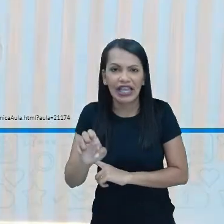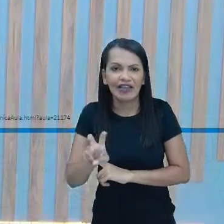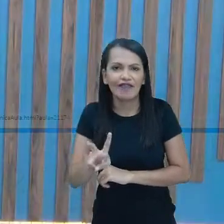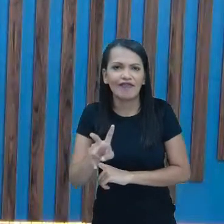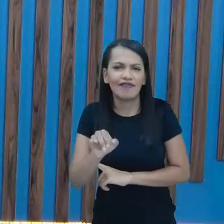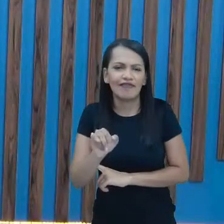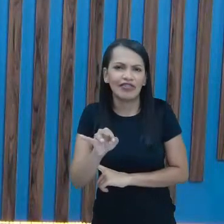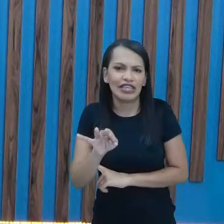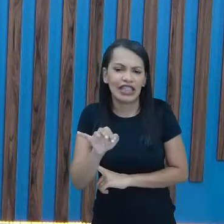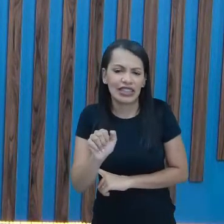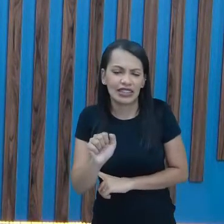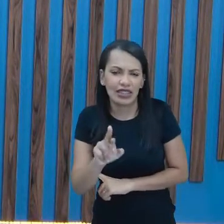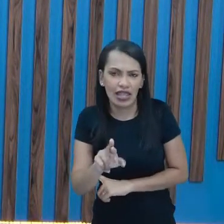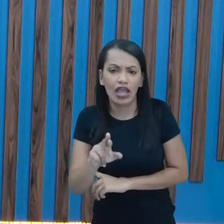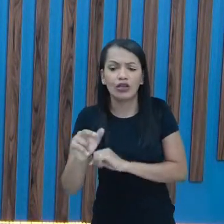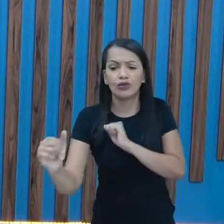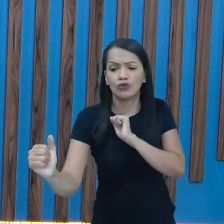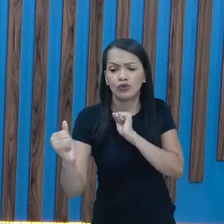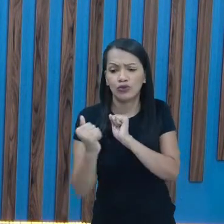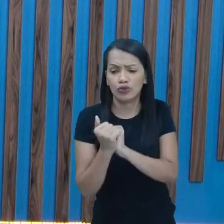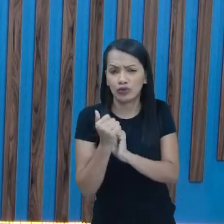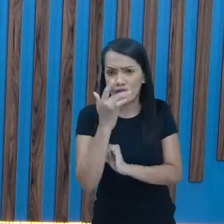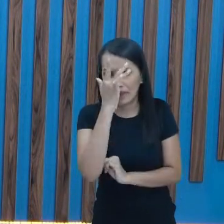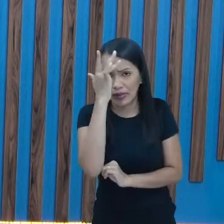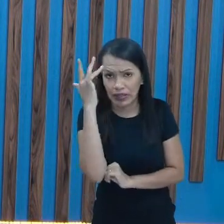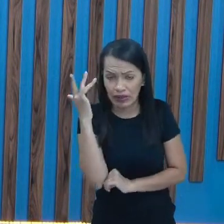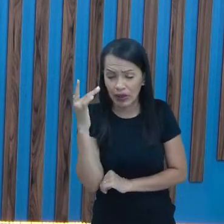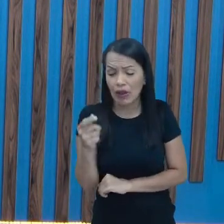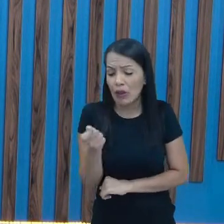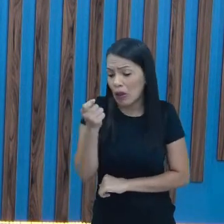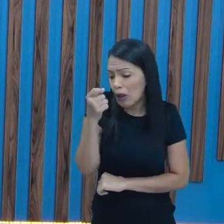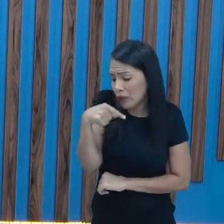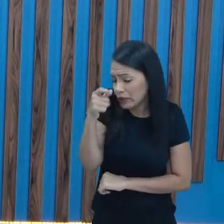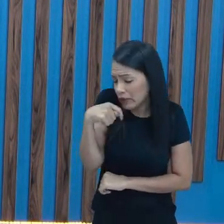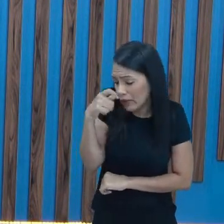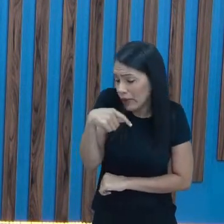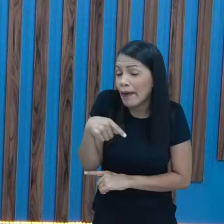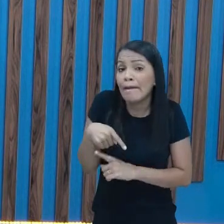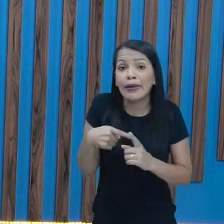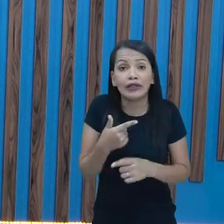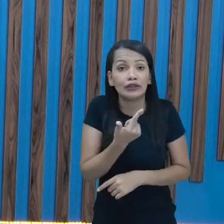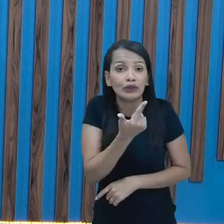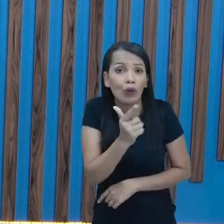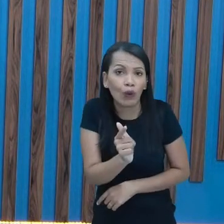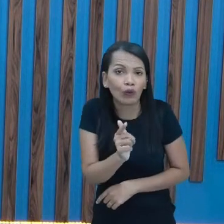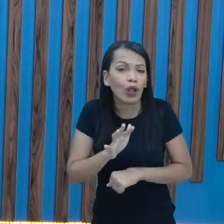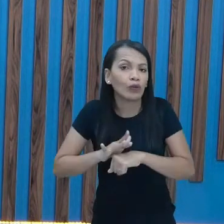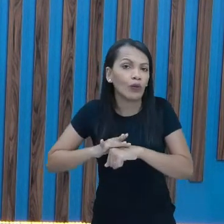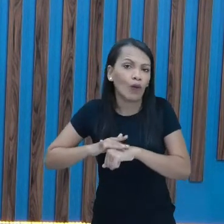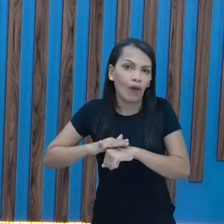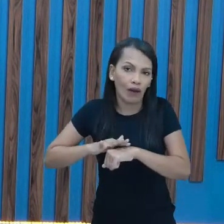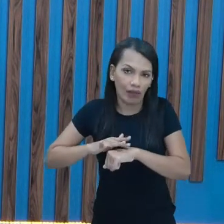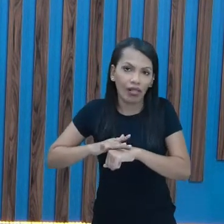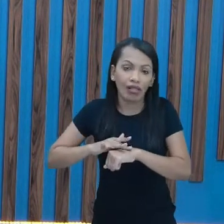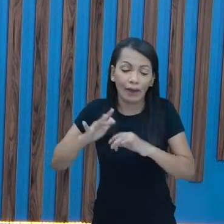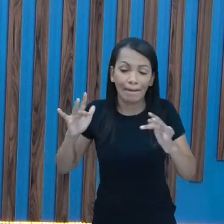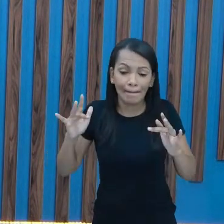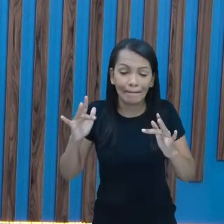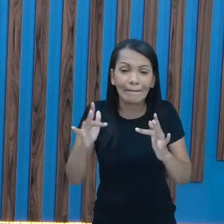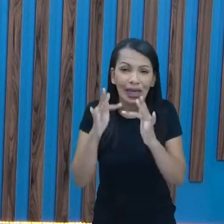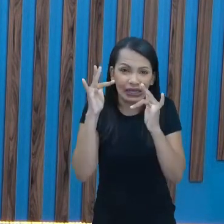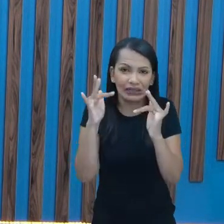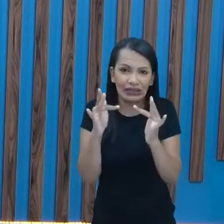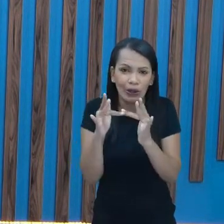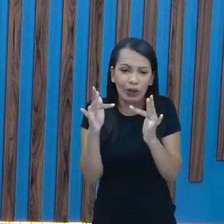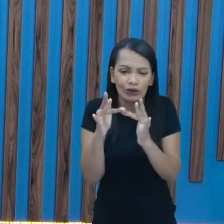não apenas para evitar a gripe, mas tantas outras doenças contagiosas,